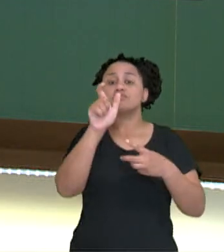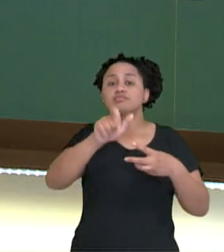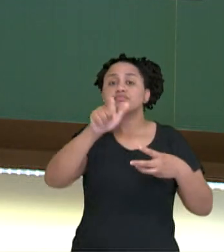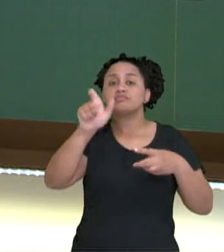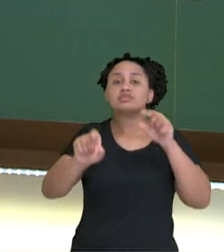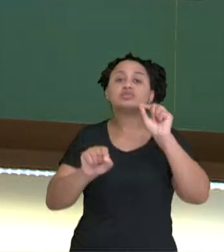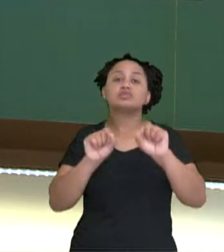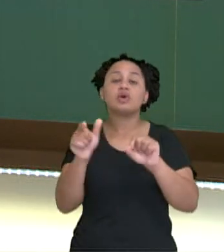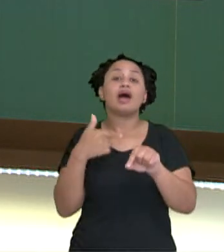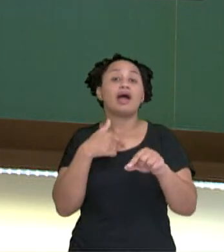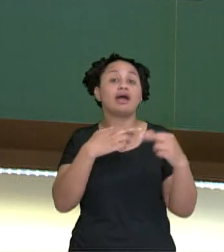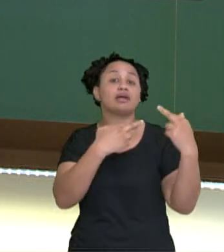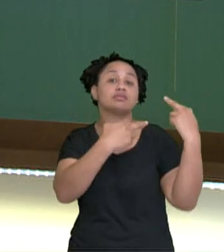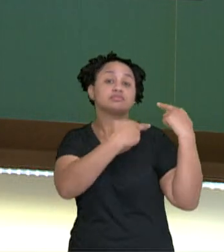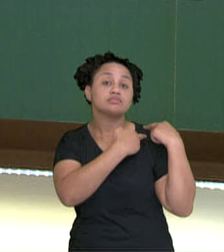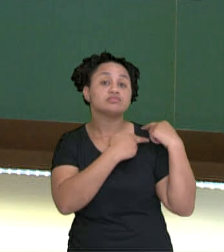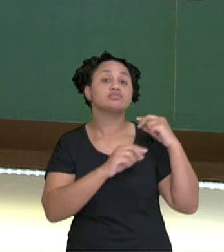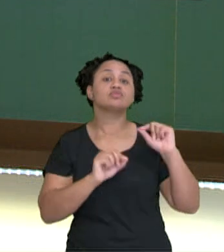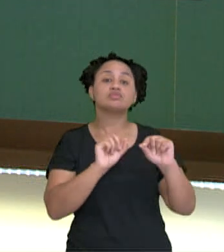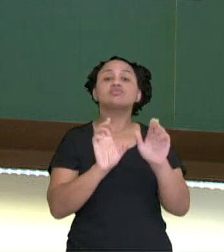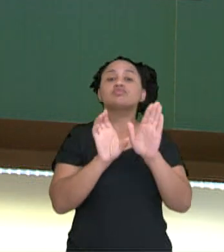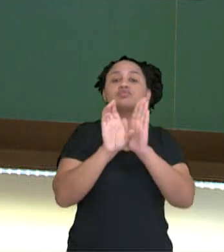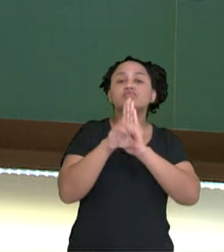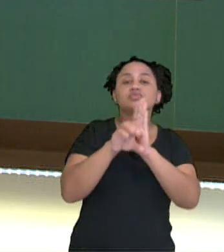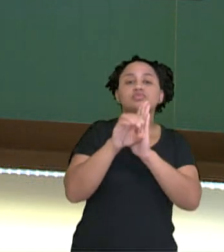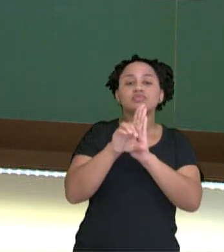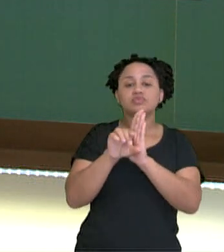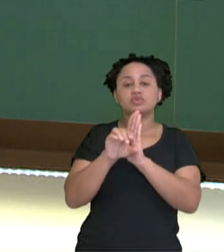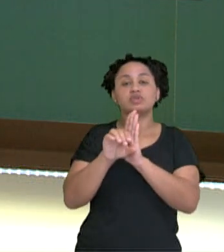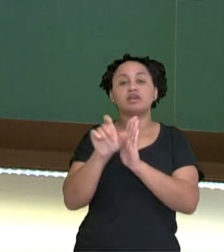compositor responsável pela definição da